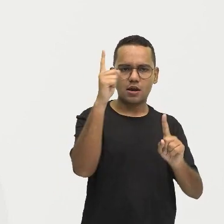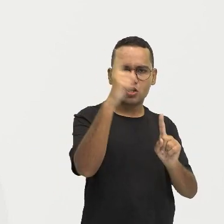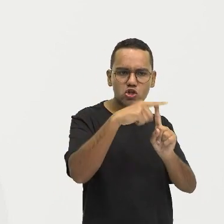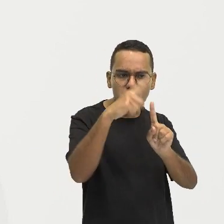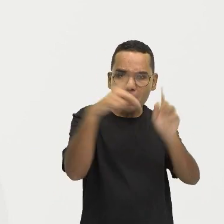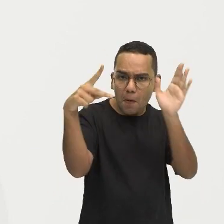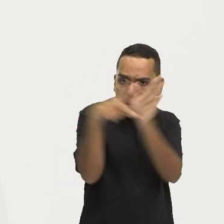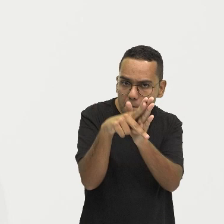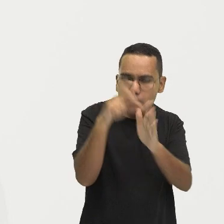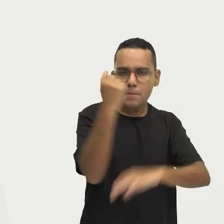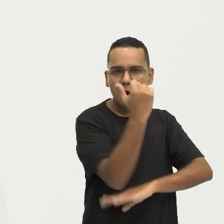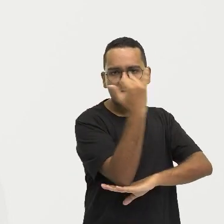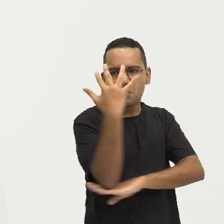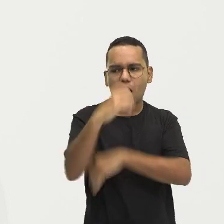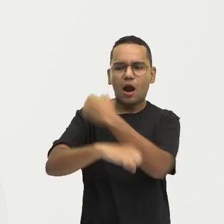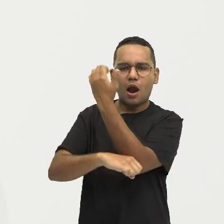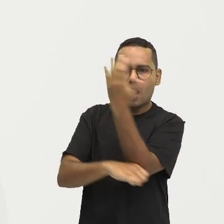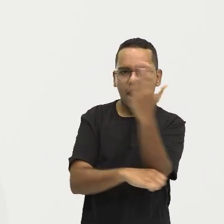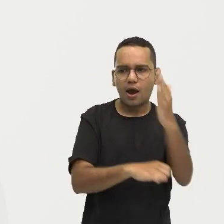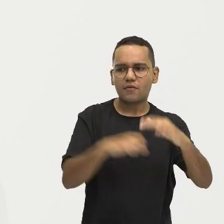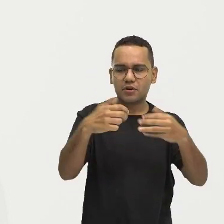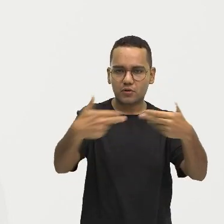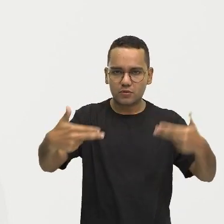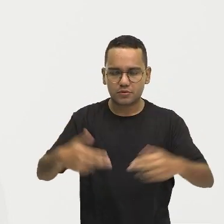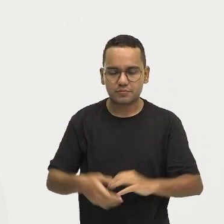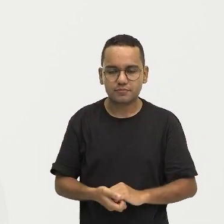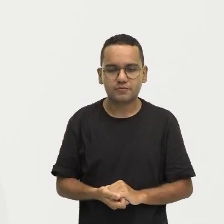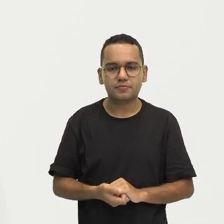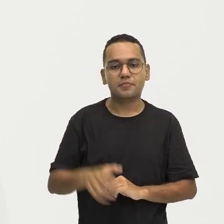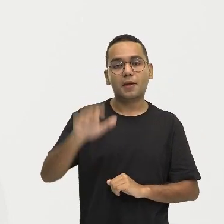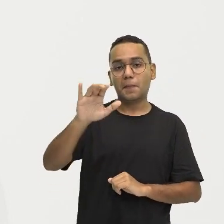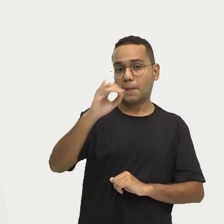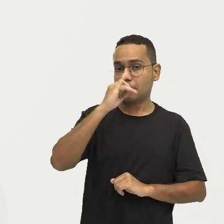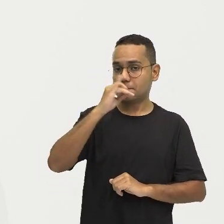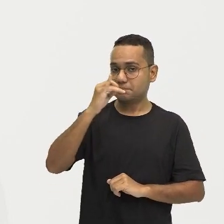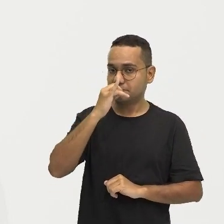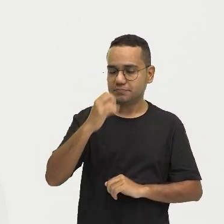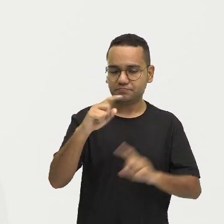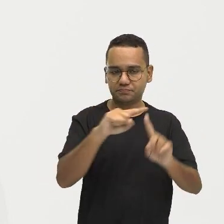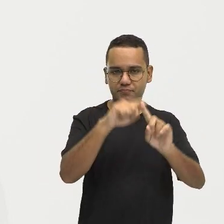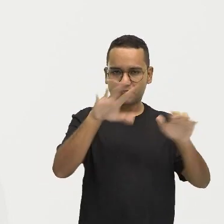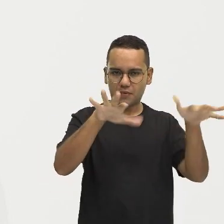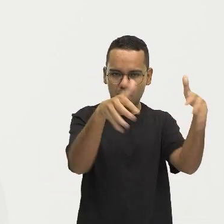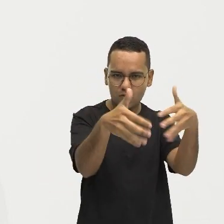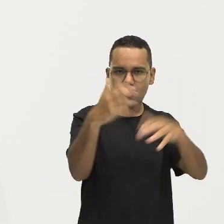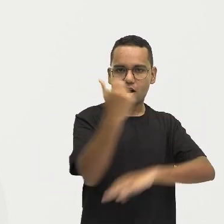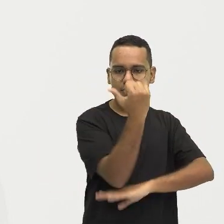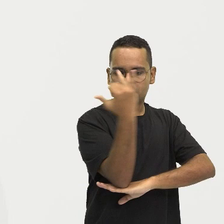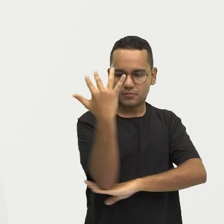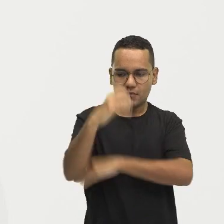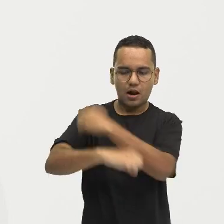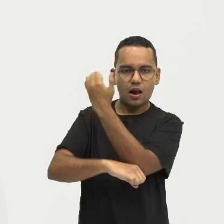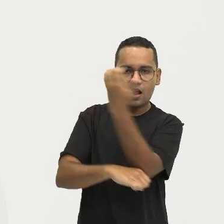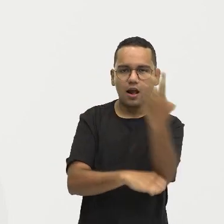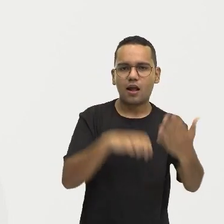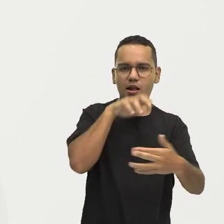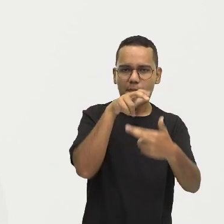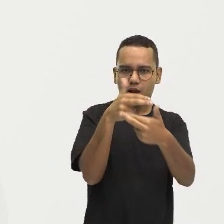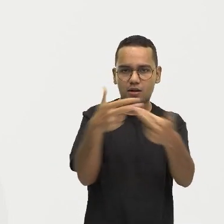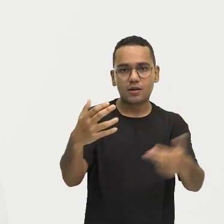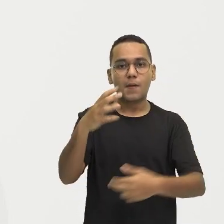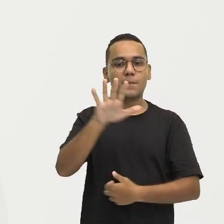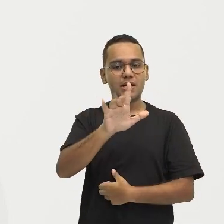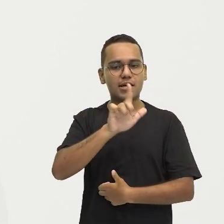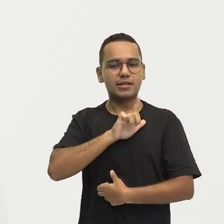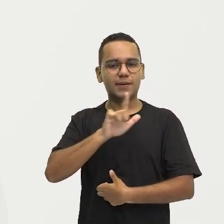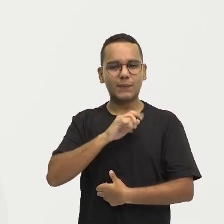próprios desse bioma, tá? E aí, na vegetação, a gente tem aí que o Cerrado ele vai ser reconhecido como a